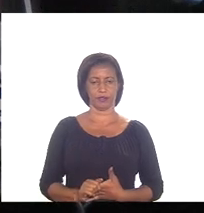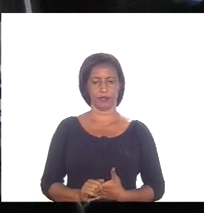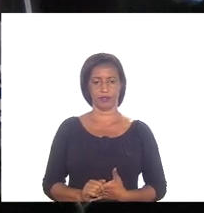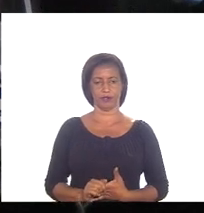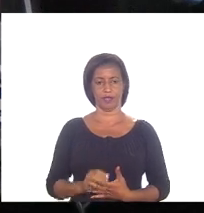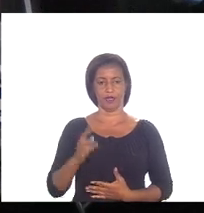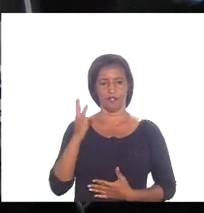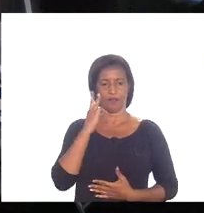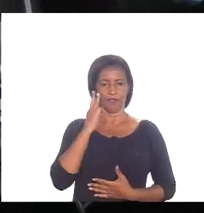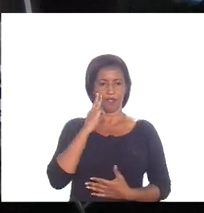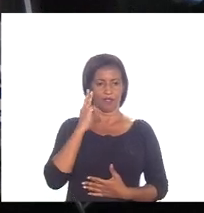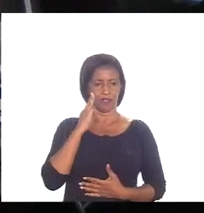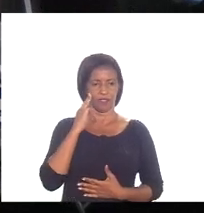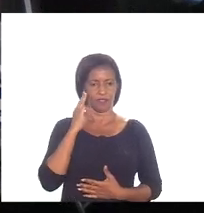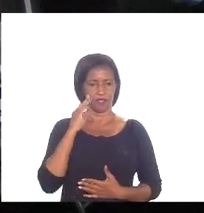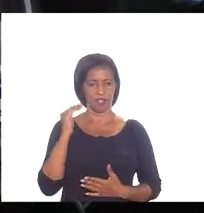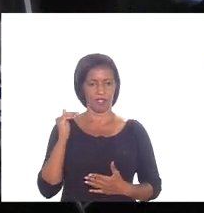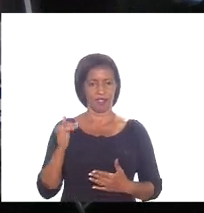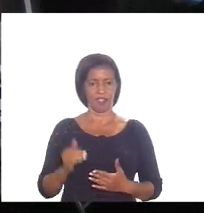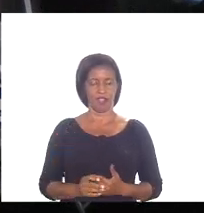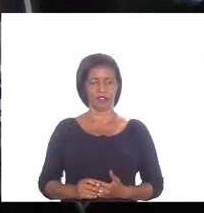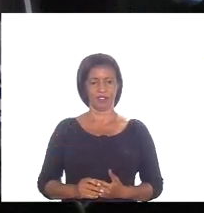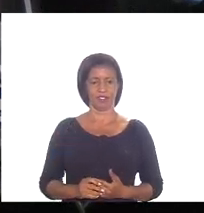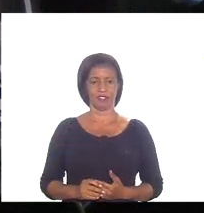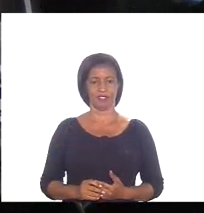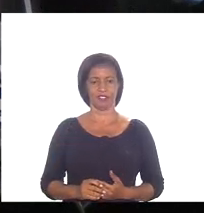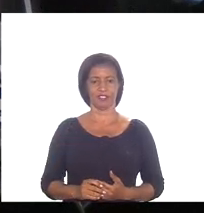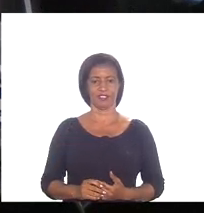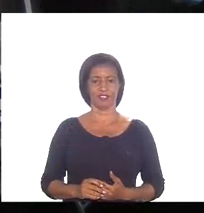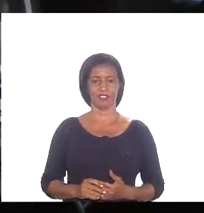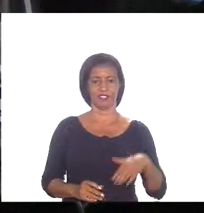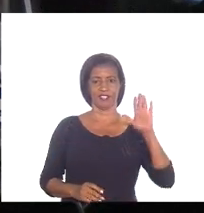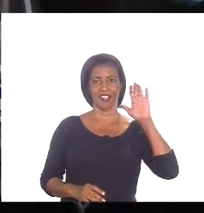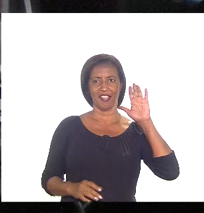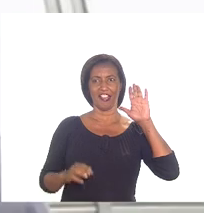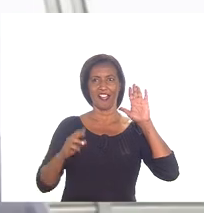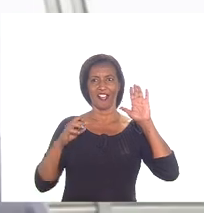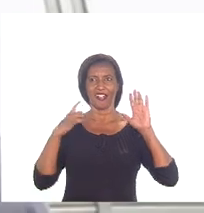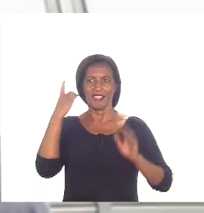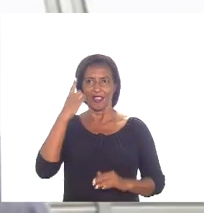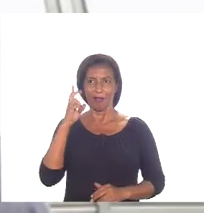Deputado Valdeque Carneiro. Vando Família. Alô, deputado Vando Família.